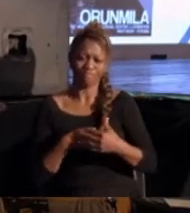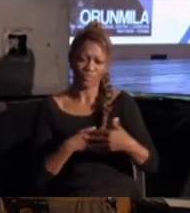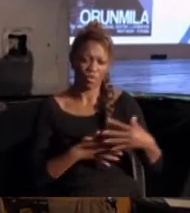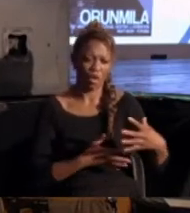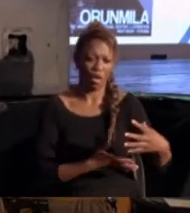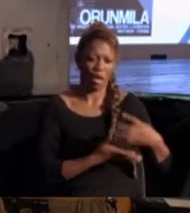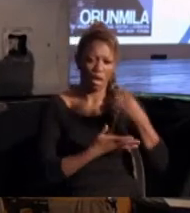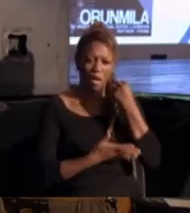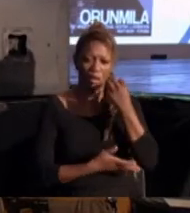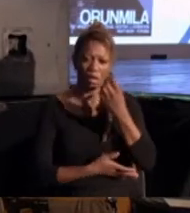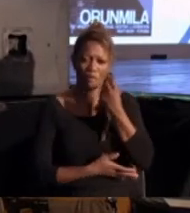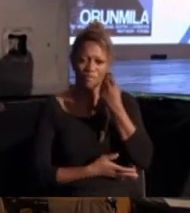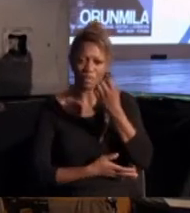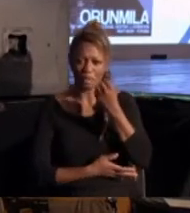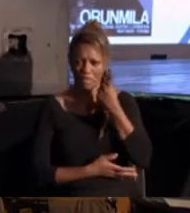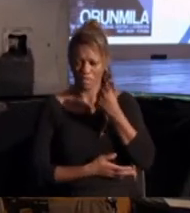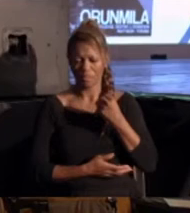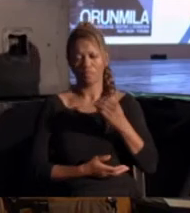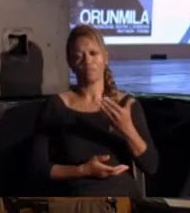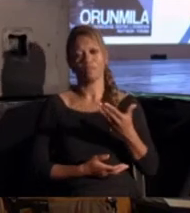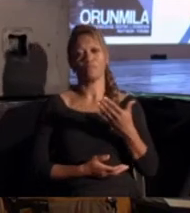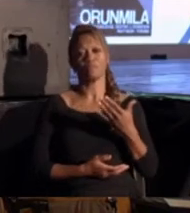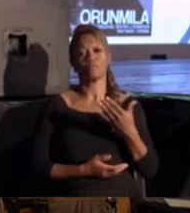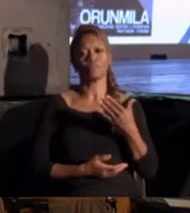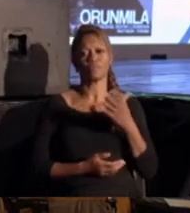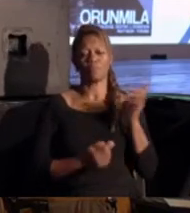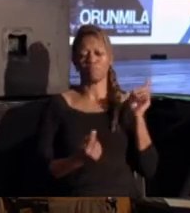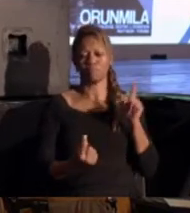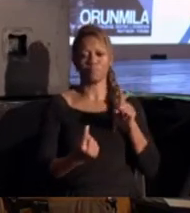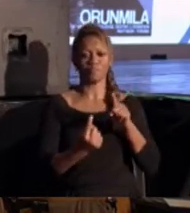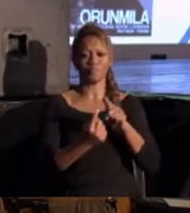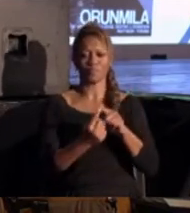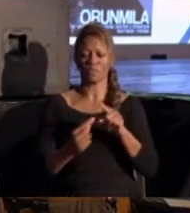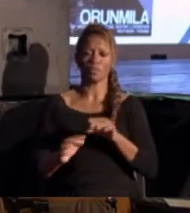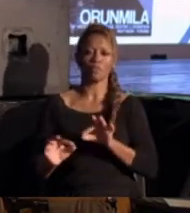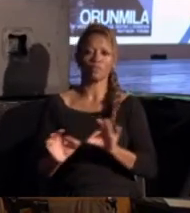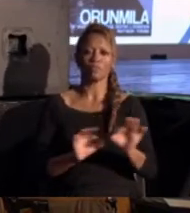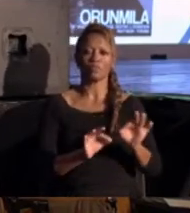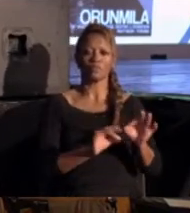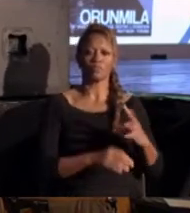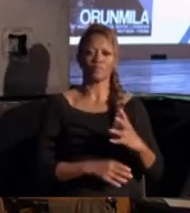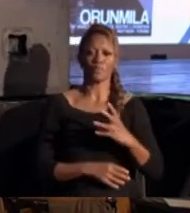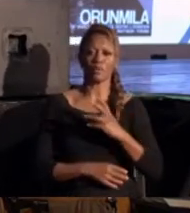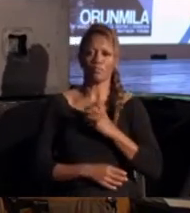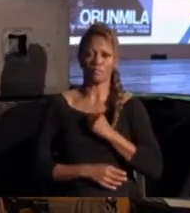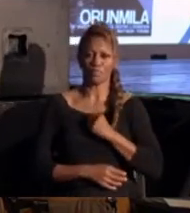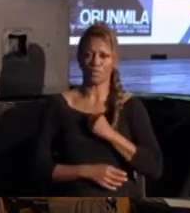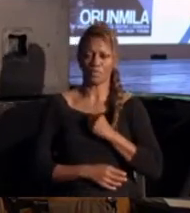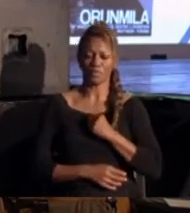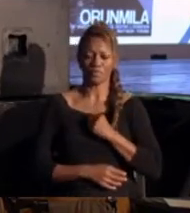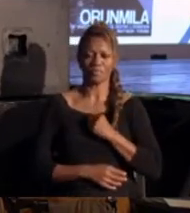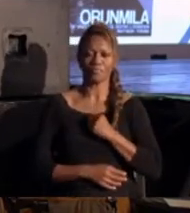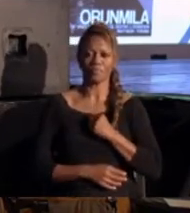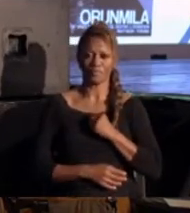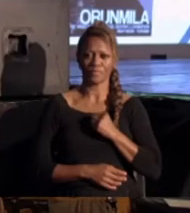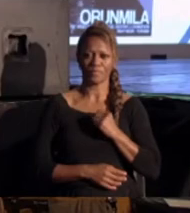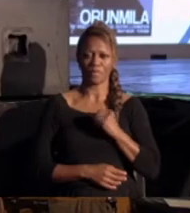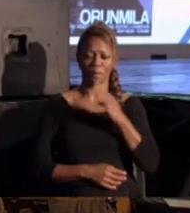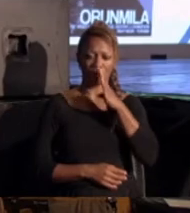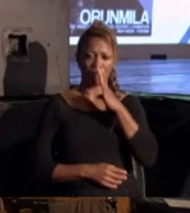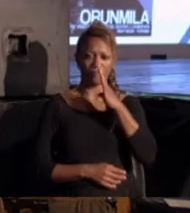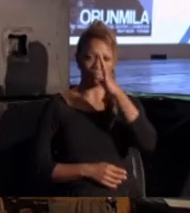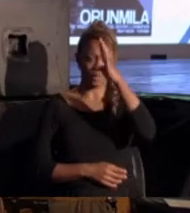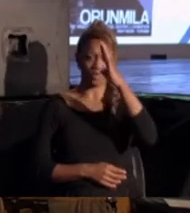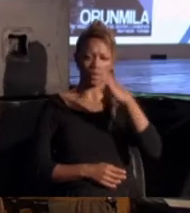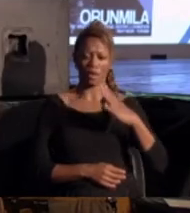de bem-estar, é o afeto fundamental para nos organizar, é o amor é um afeto fundamental,